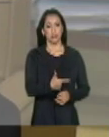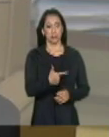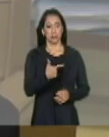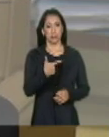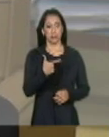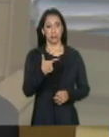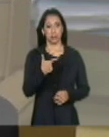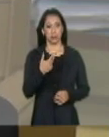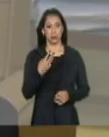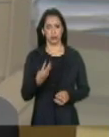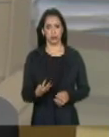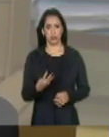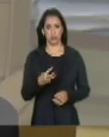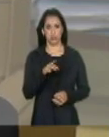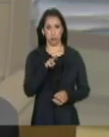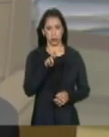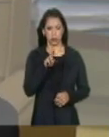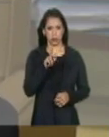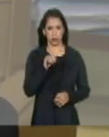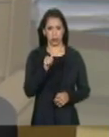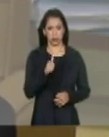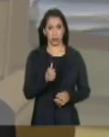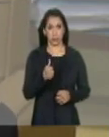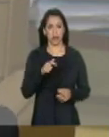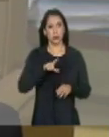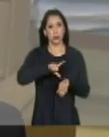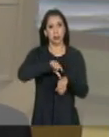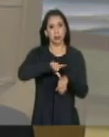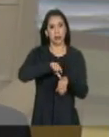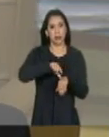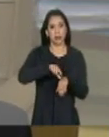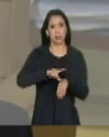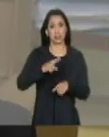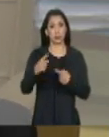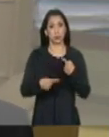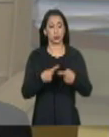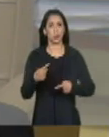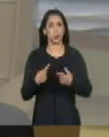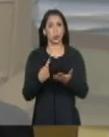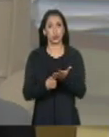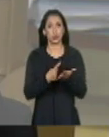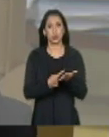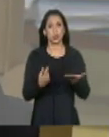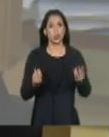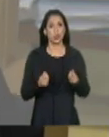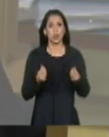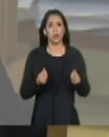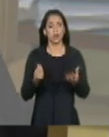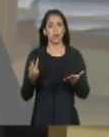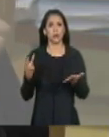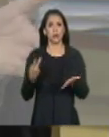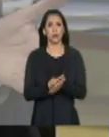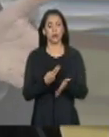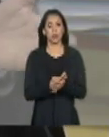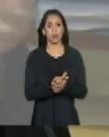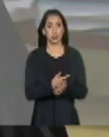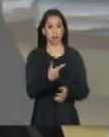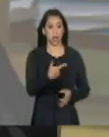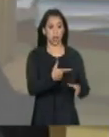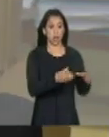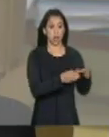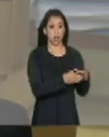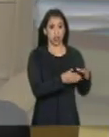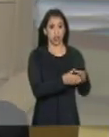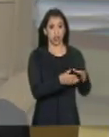absolvido, vamos apressar aquele processo contra ele no outro. Veja, veja como funciona segundo grau. Isso tudo